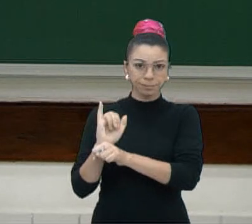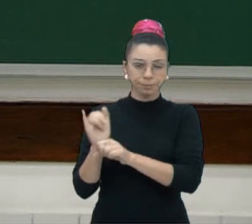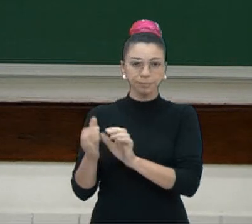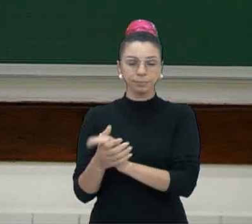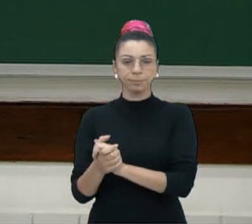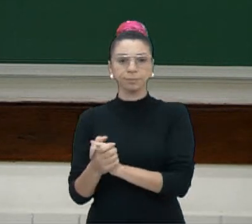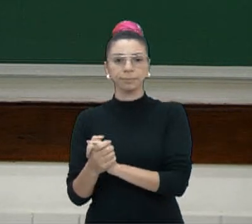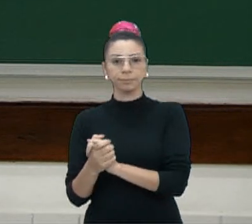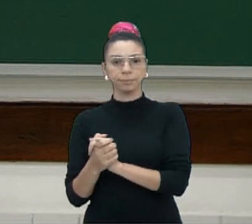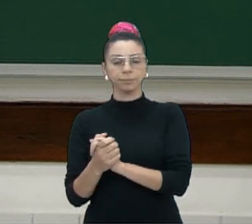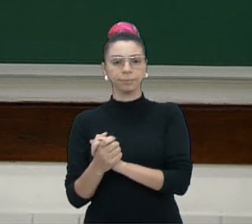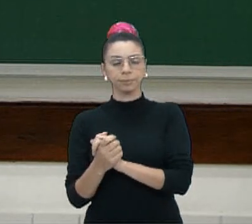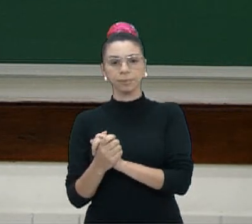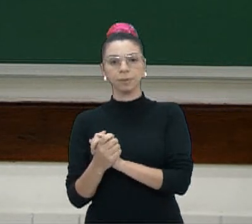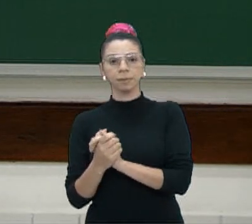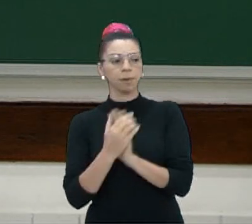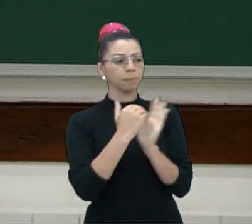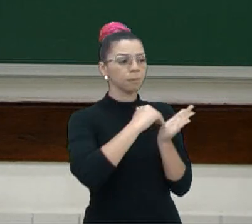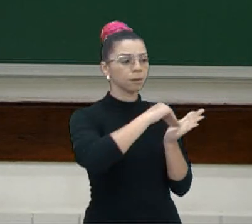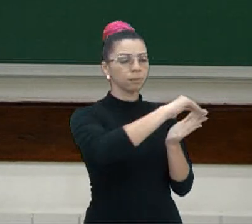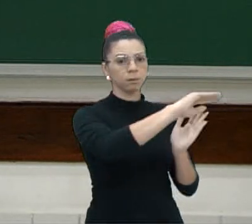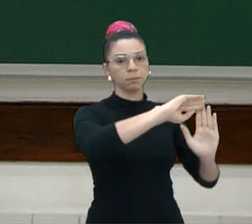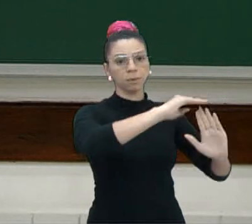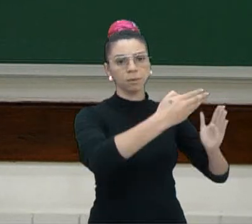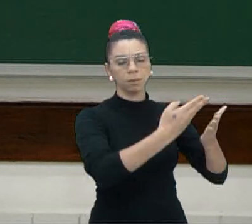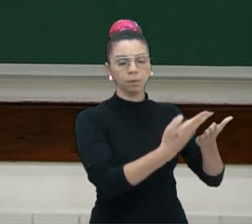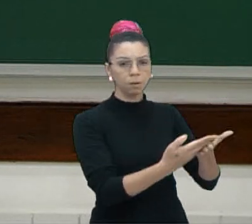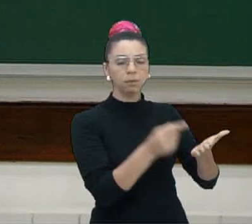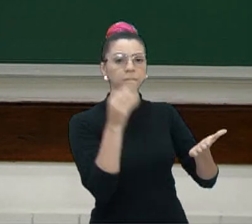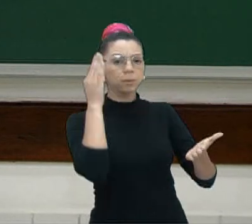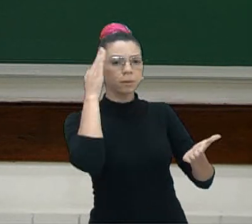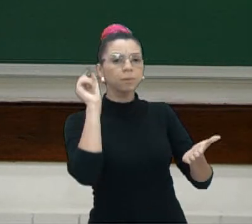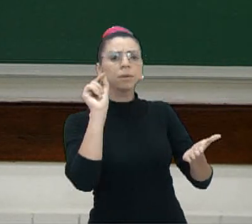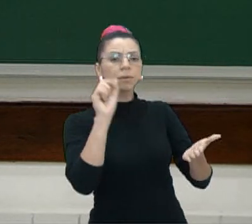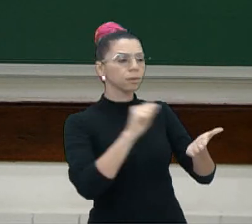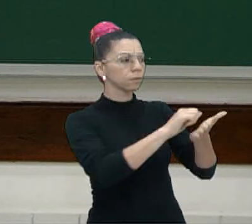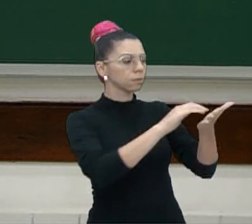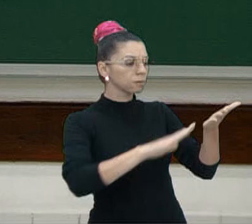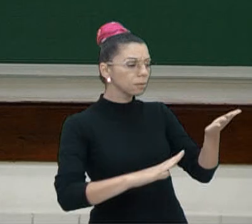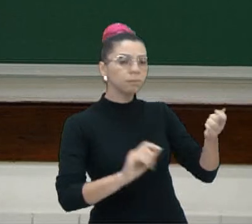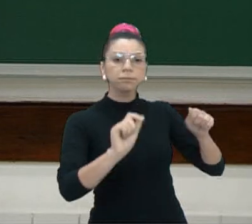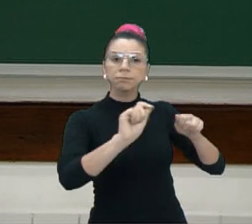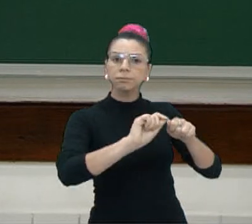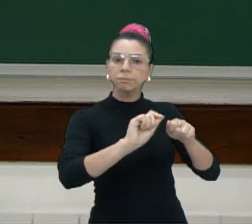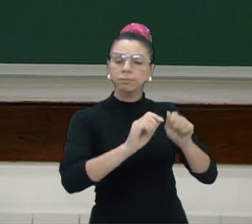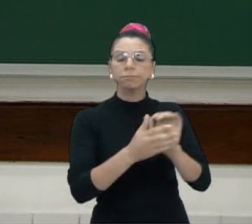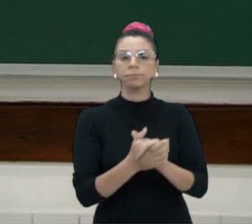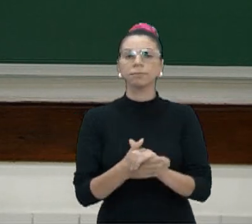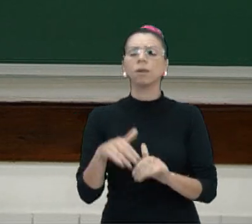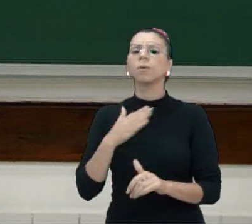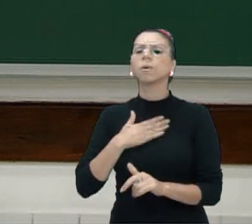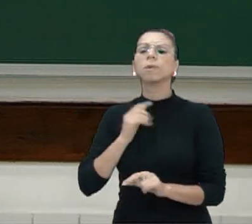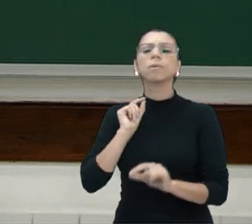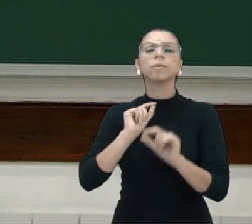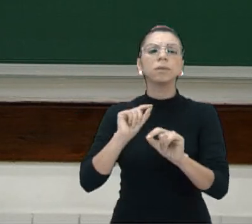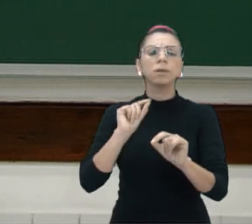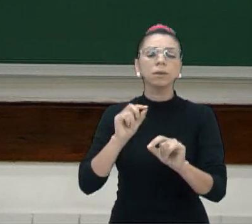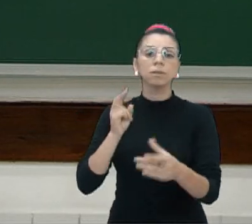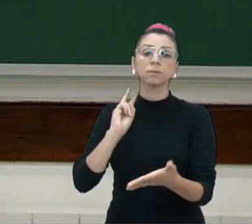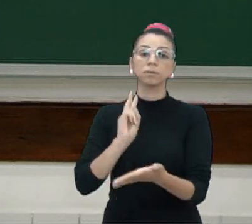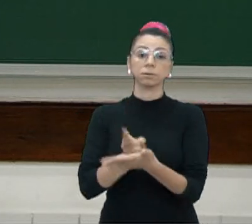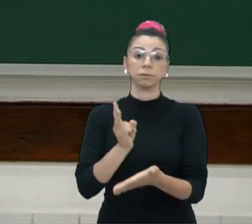sua escola para você saber quais são as atividades que você precisa realizar. E eu gosto sempre de dizer que